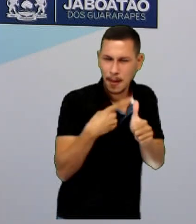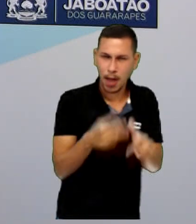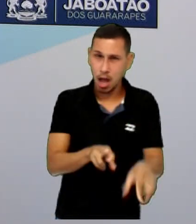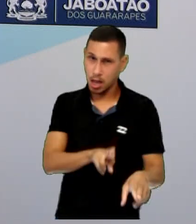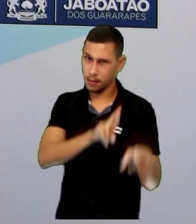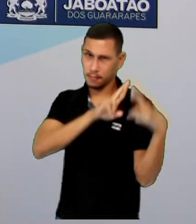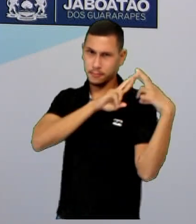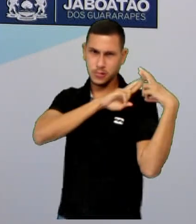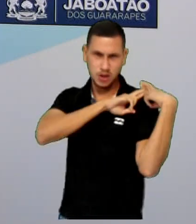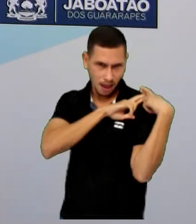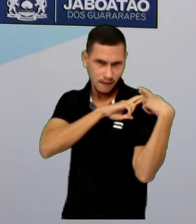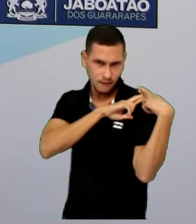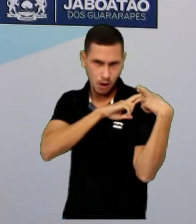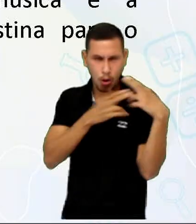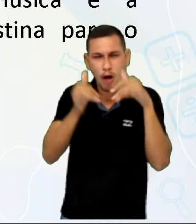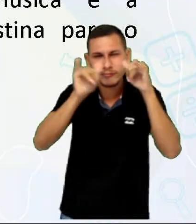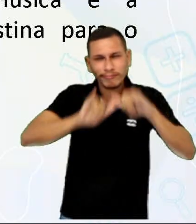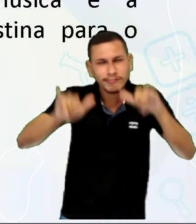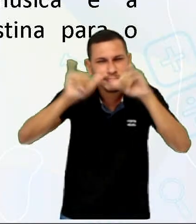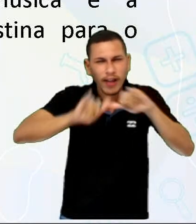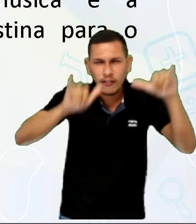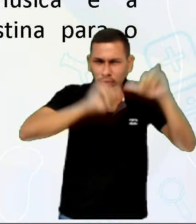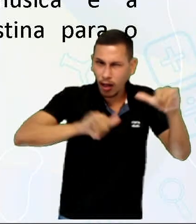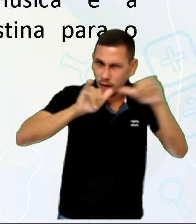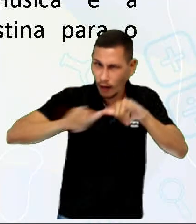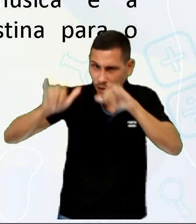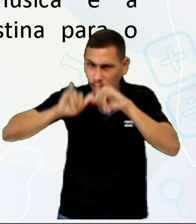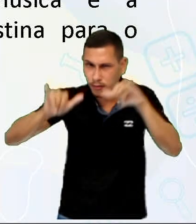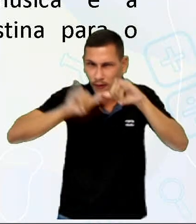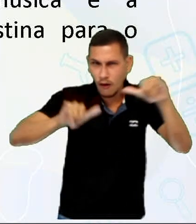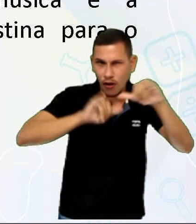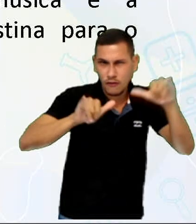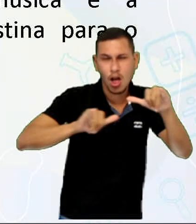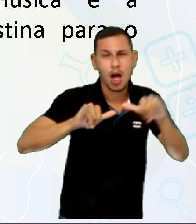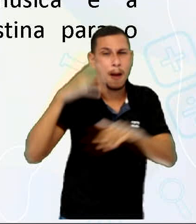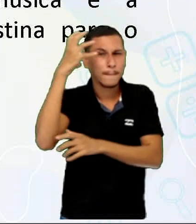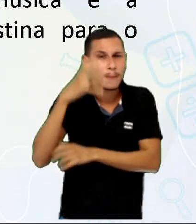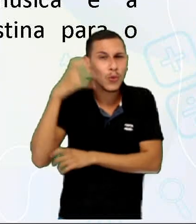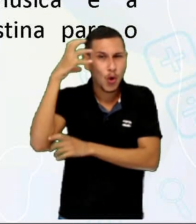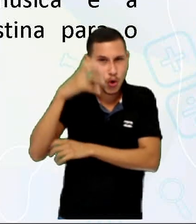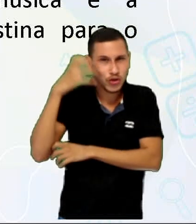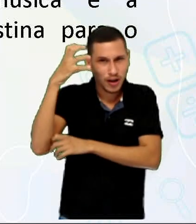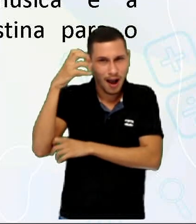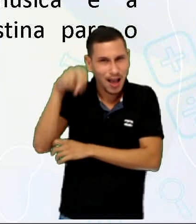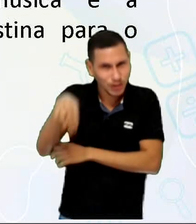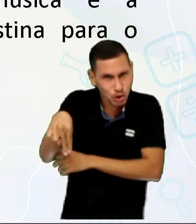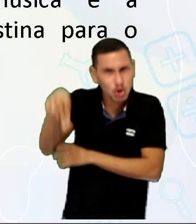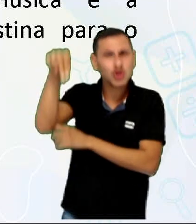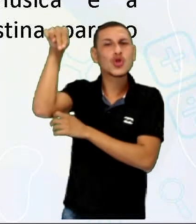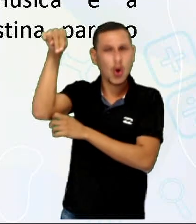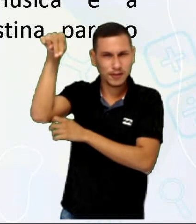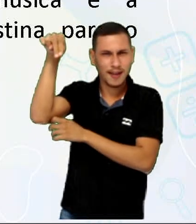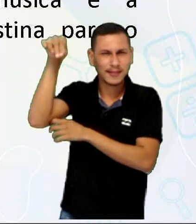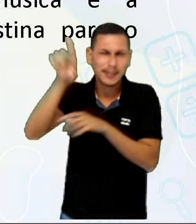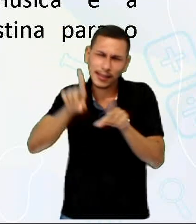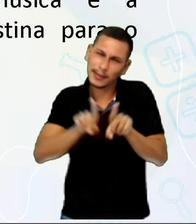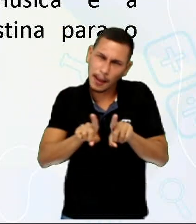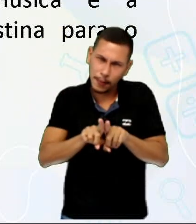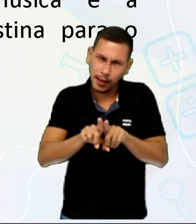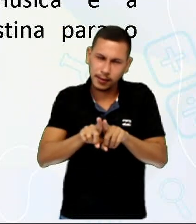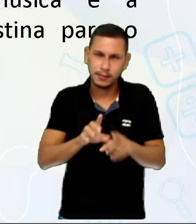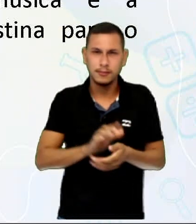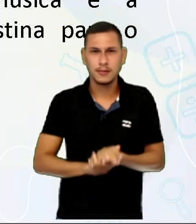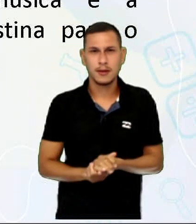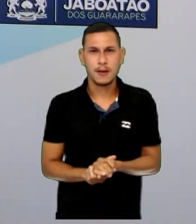responsáveis por difundir e divulgar a música nordestina, a cultura nordestina,